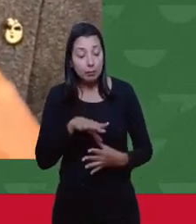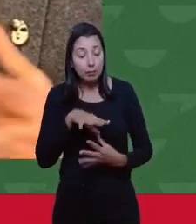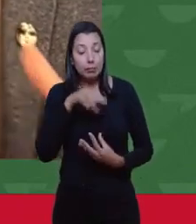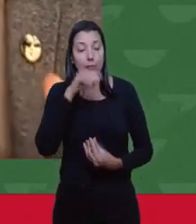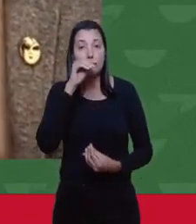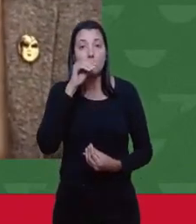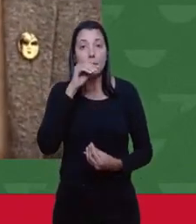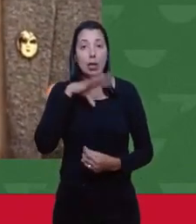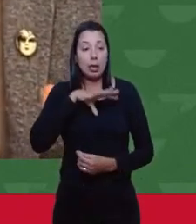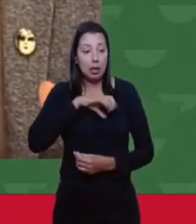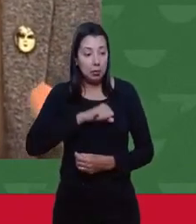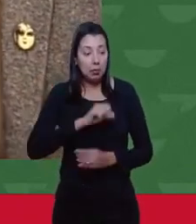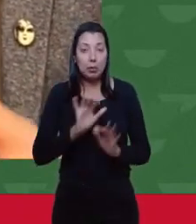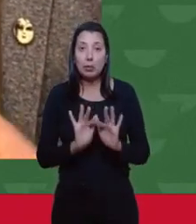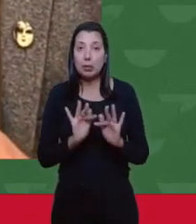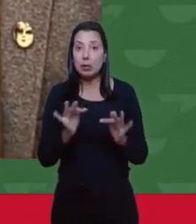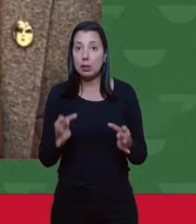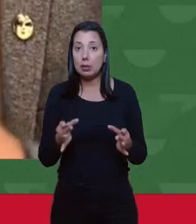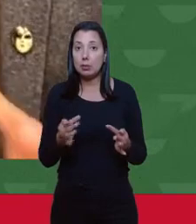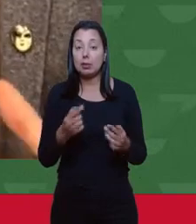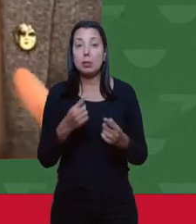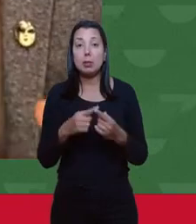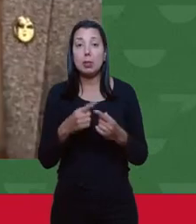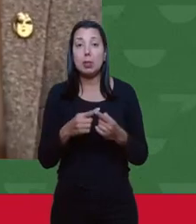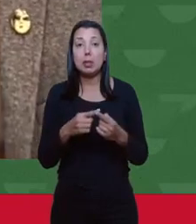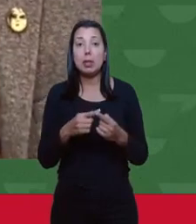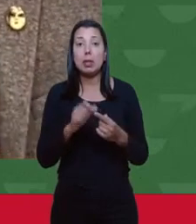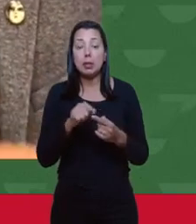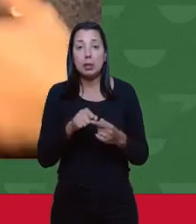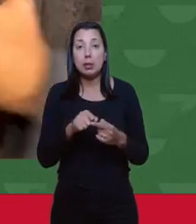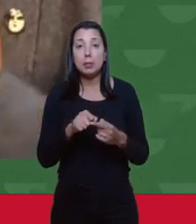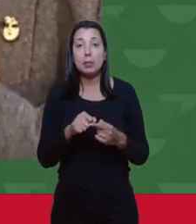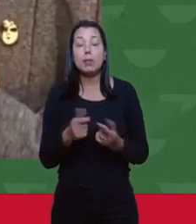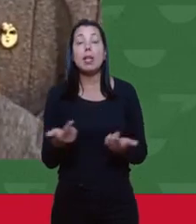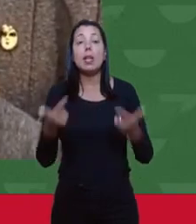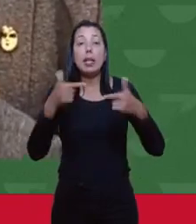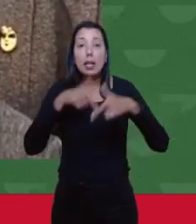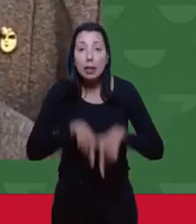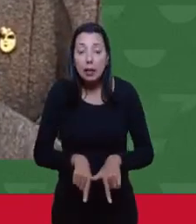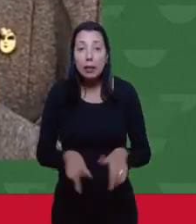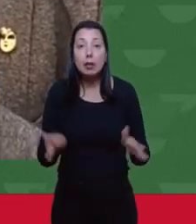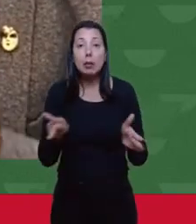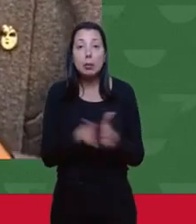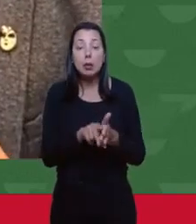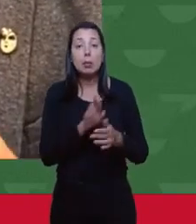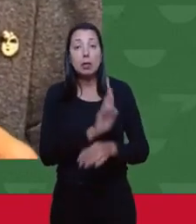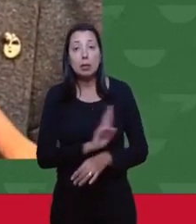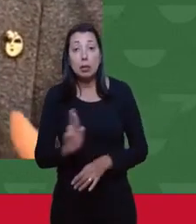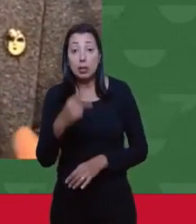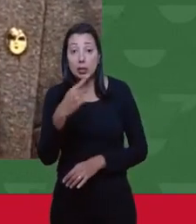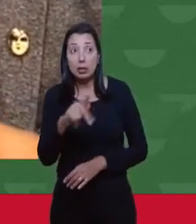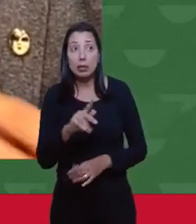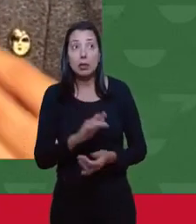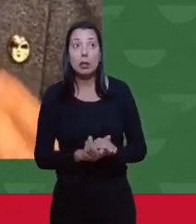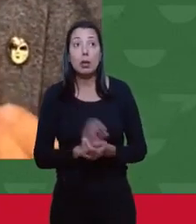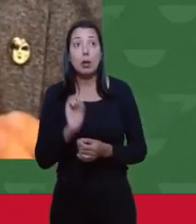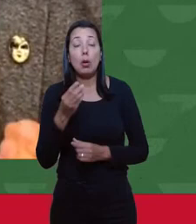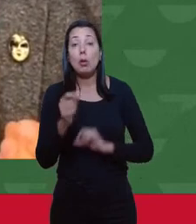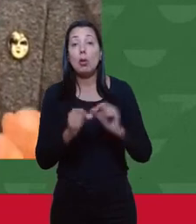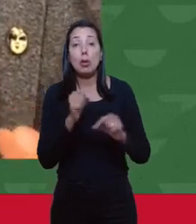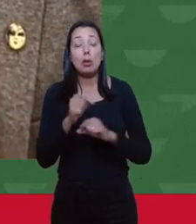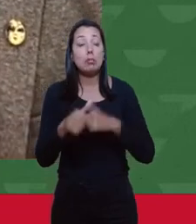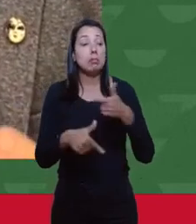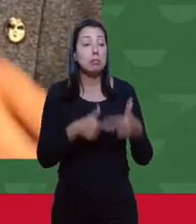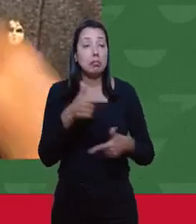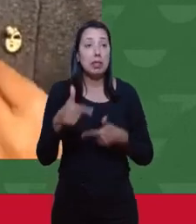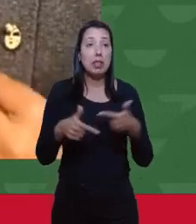algo chamado amor, simplesmente, para algo chamado Estado laico, que protege, inclusive, a própria religiosidade dela. Ou seja, esse é um